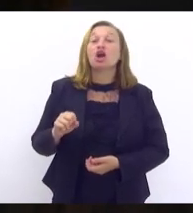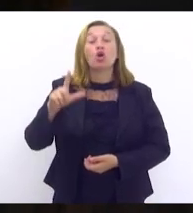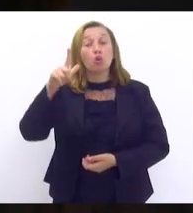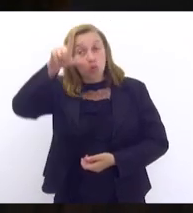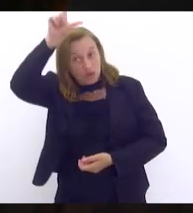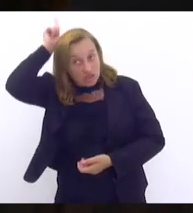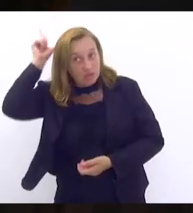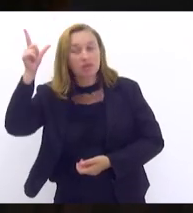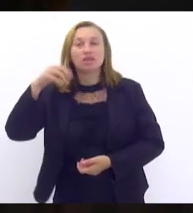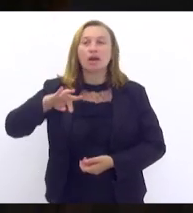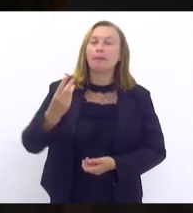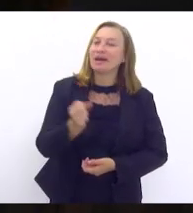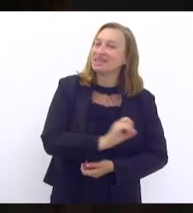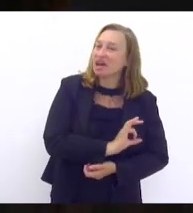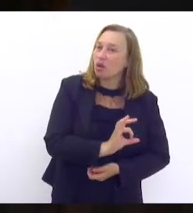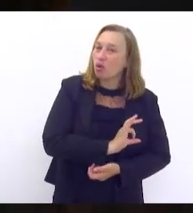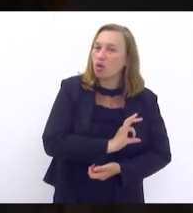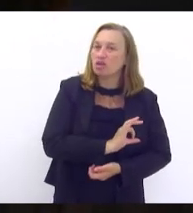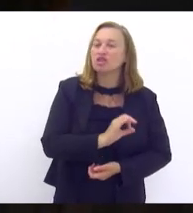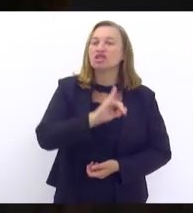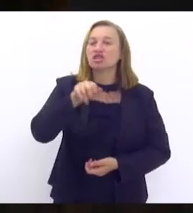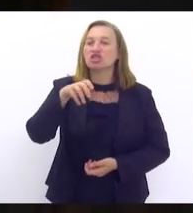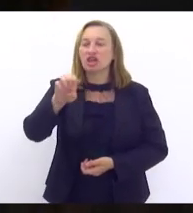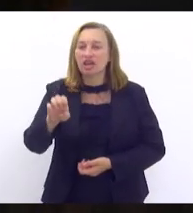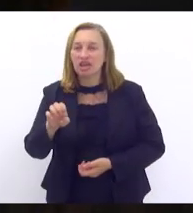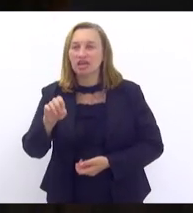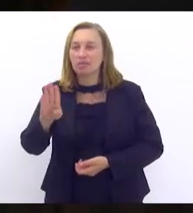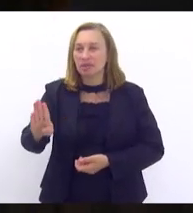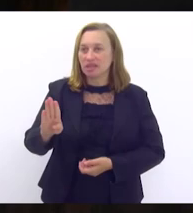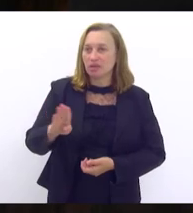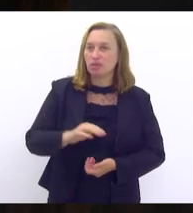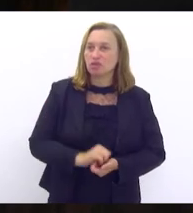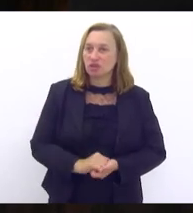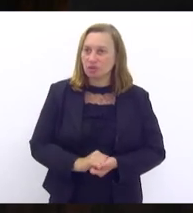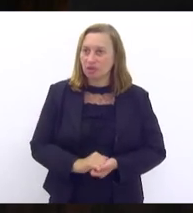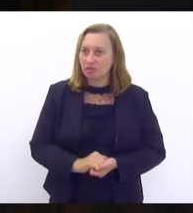Luiz Paulo, Marta Rocha, Jair Bittencourt,